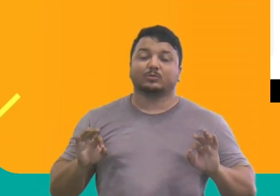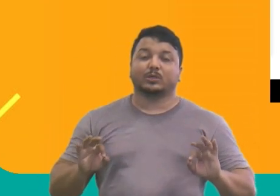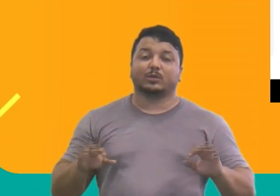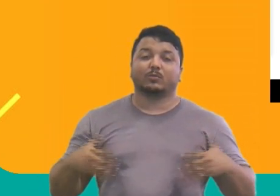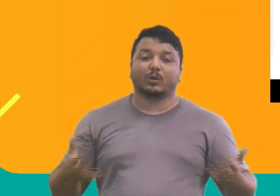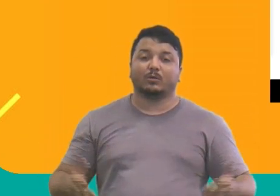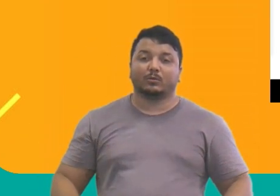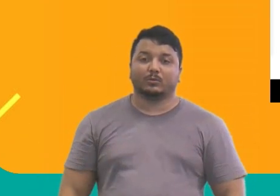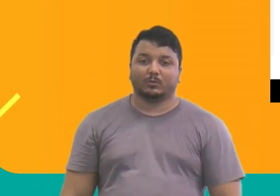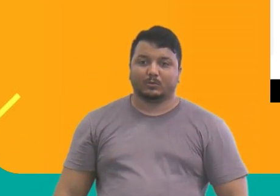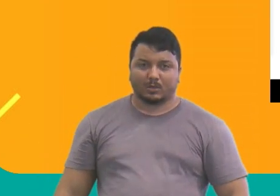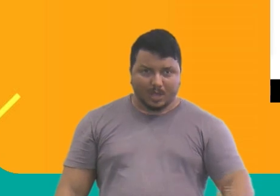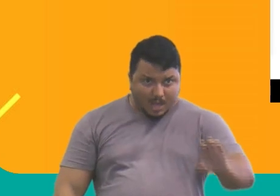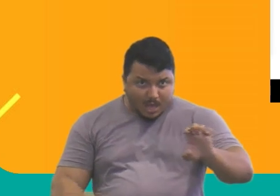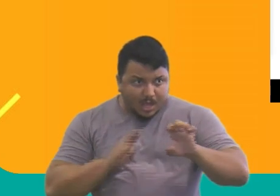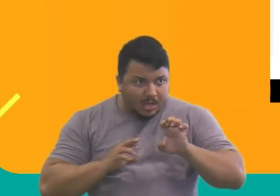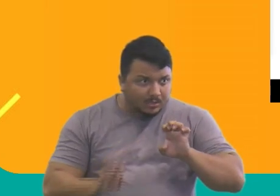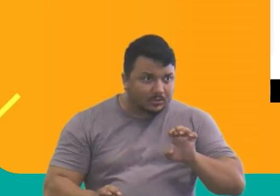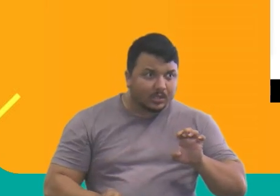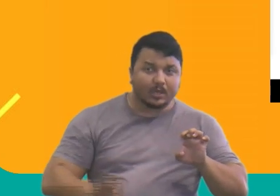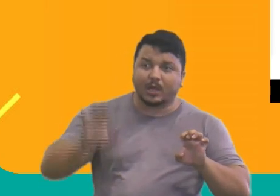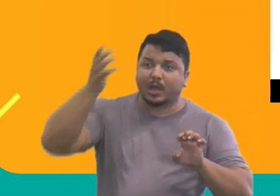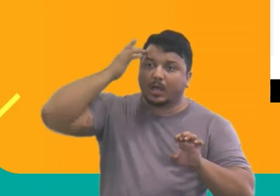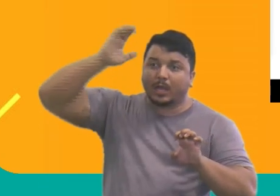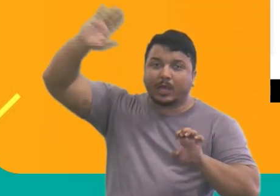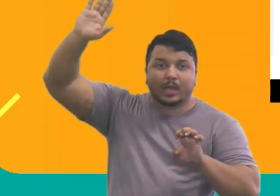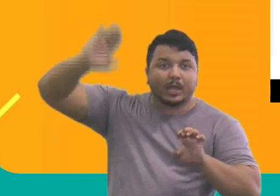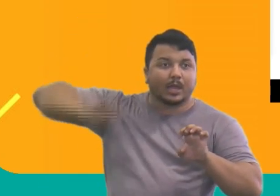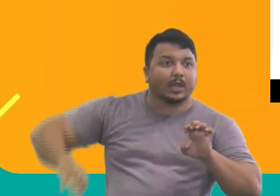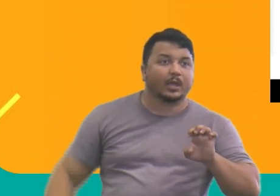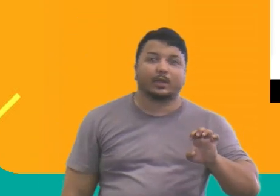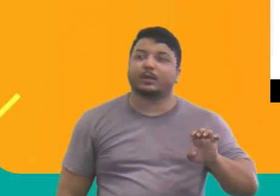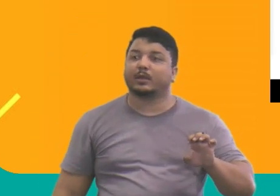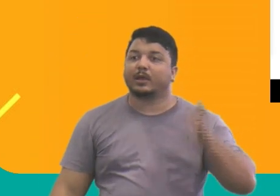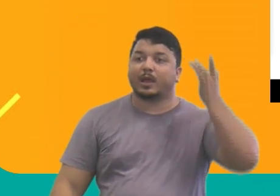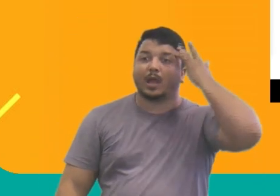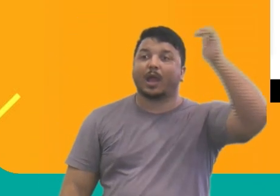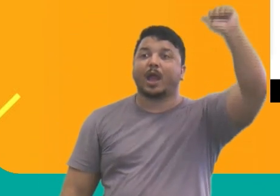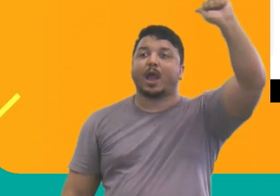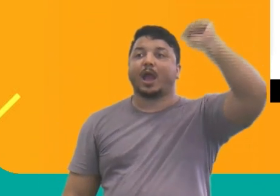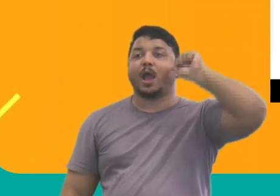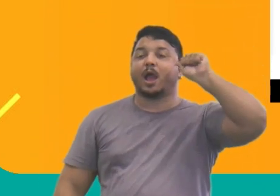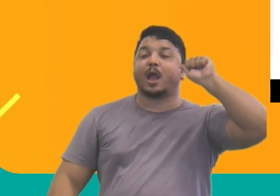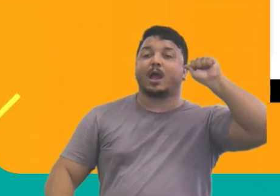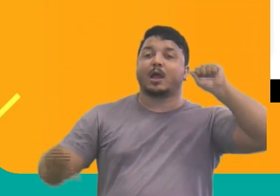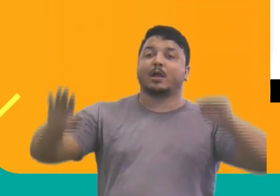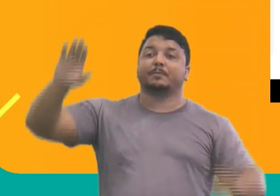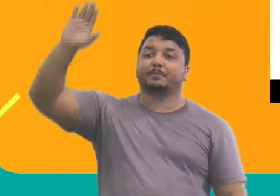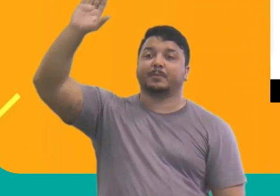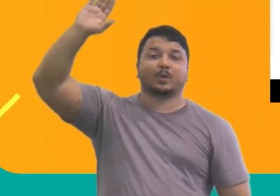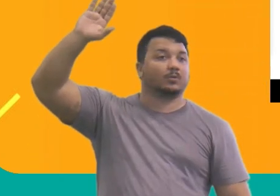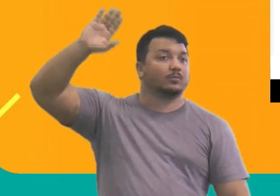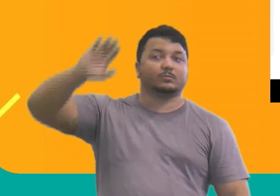Item E. Quem mais? Quem acha que é o item A? Levanta a mão.